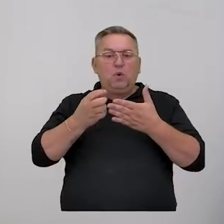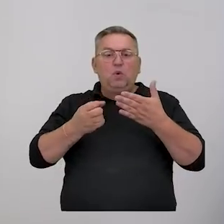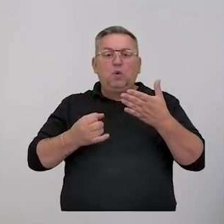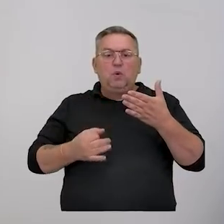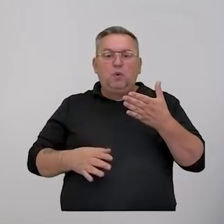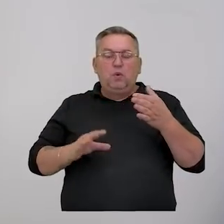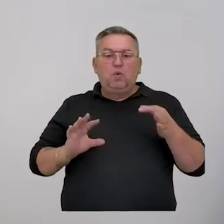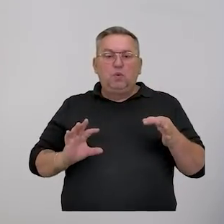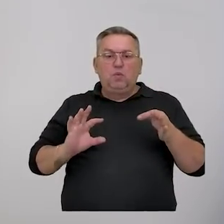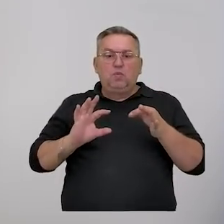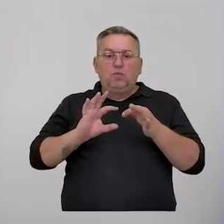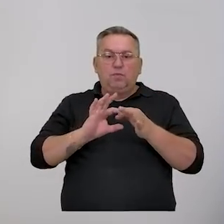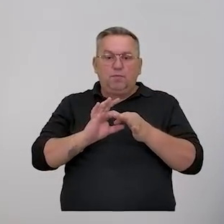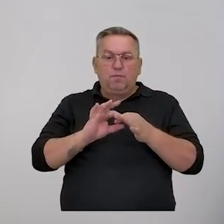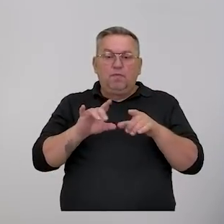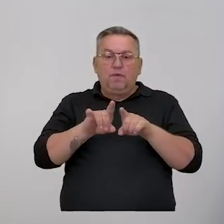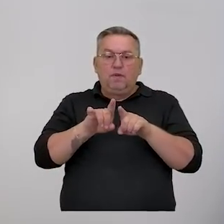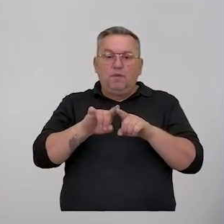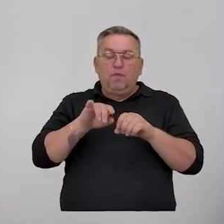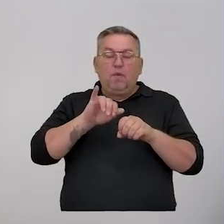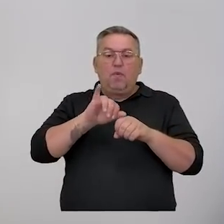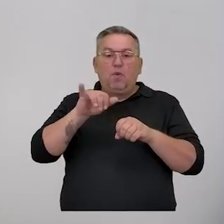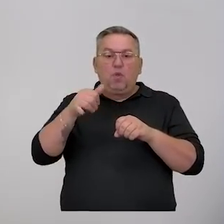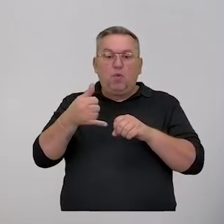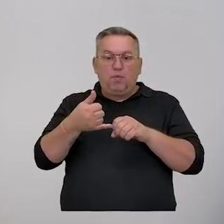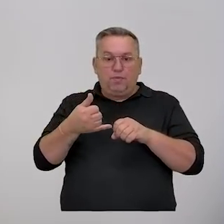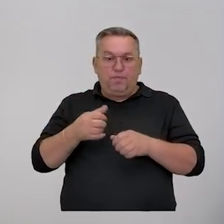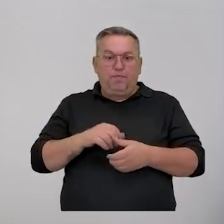linha das conjunções e pronomes.